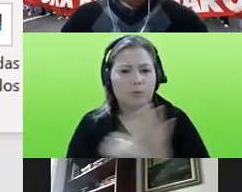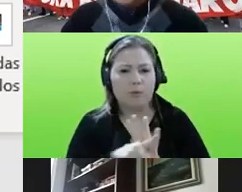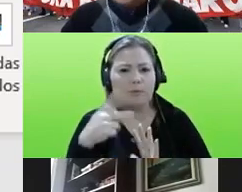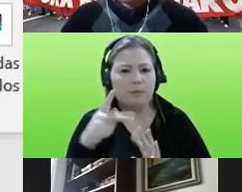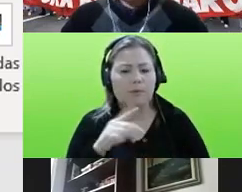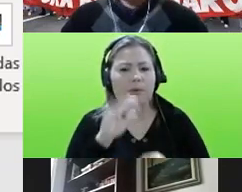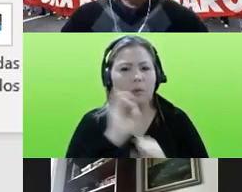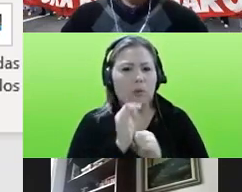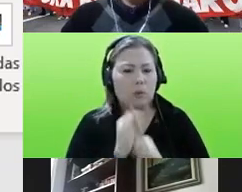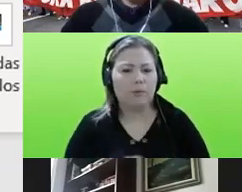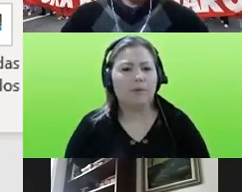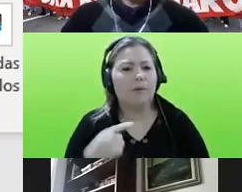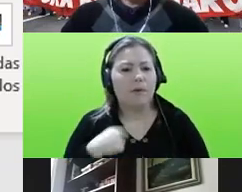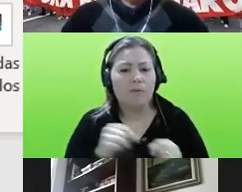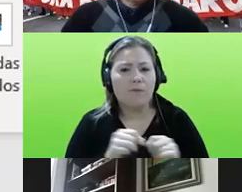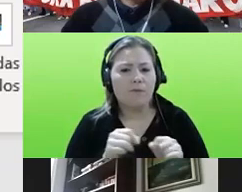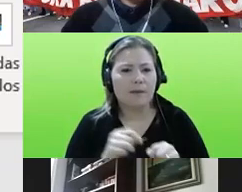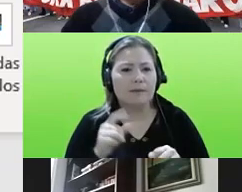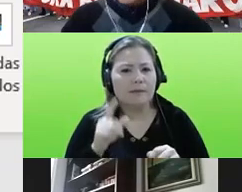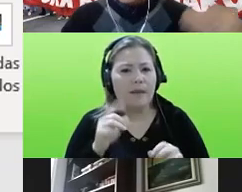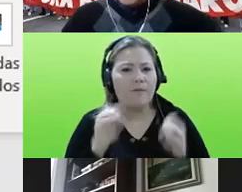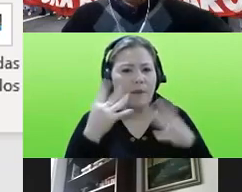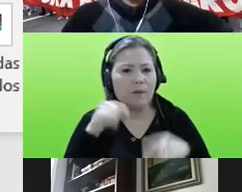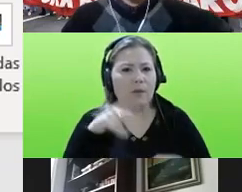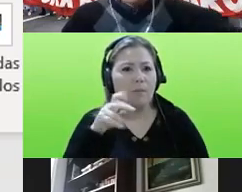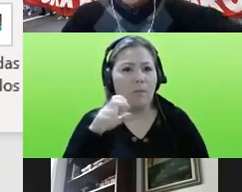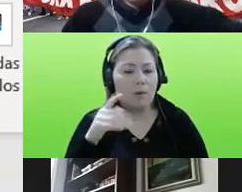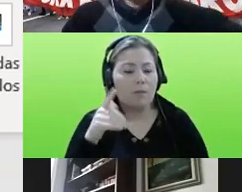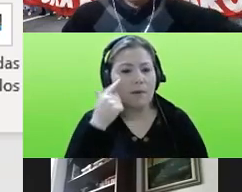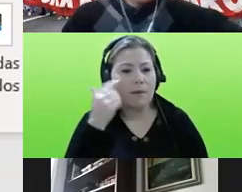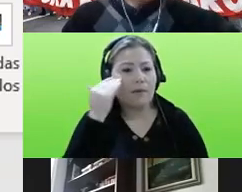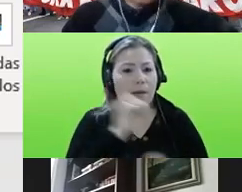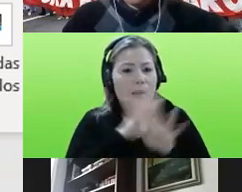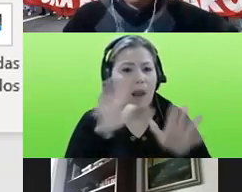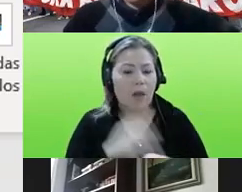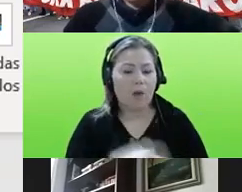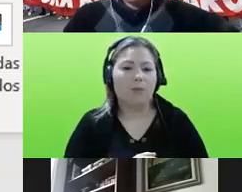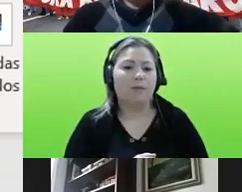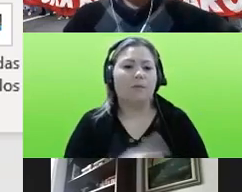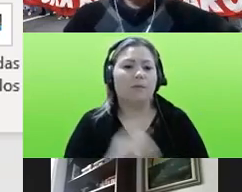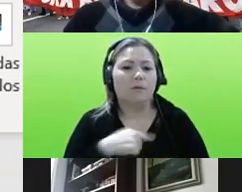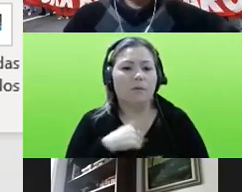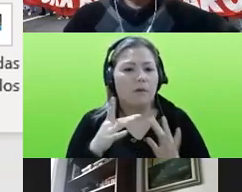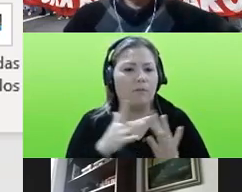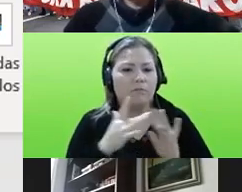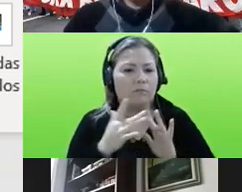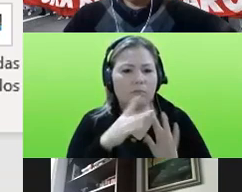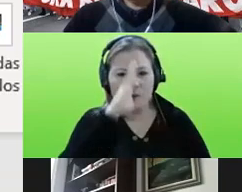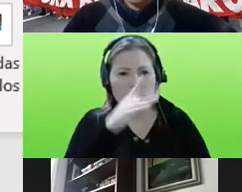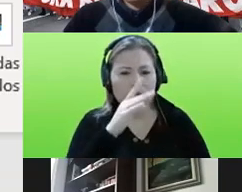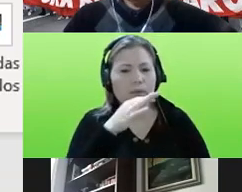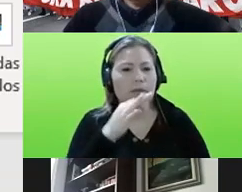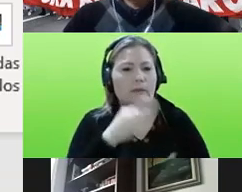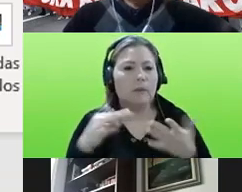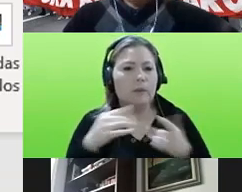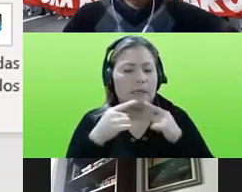YouTube. A gente faz esses eventos na PUC para que fique claro que nós temos uma conexão direta com a teoria crítica